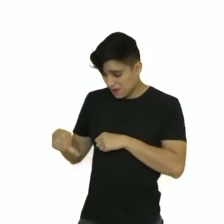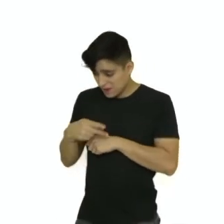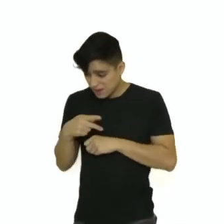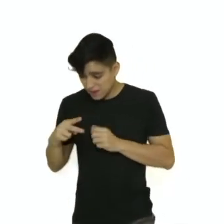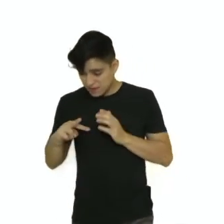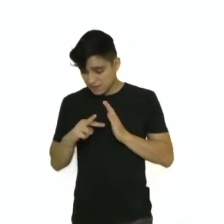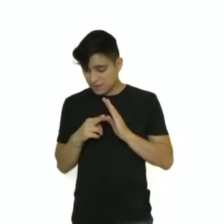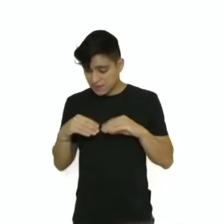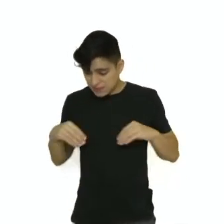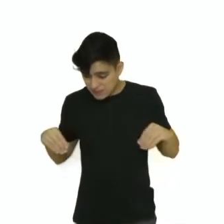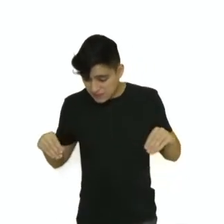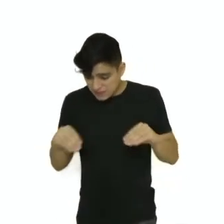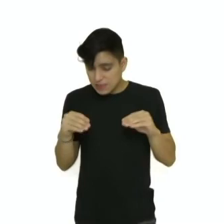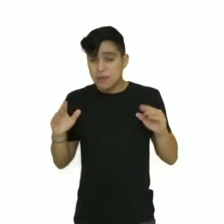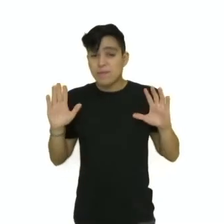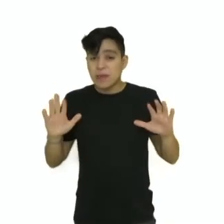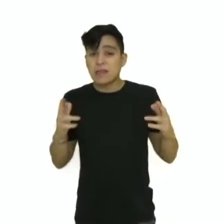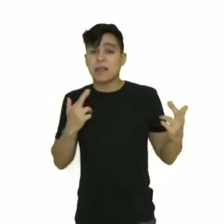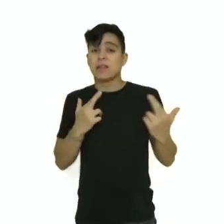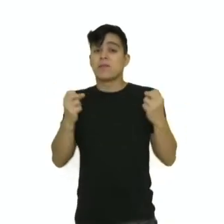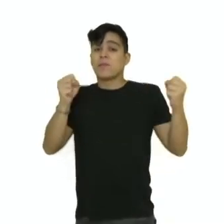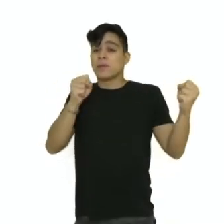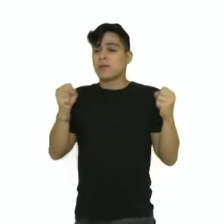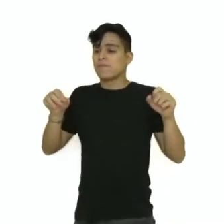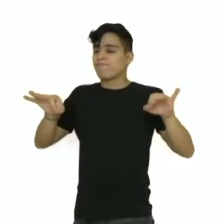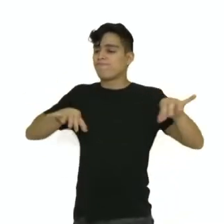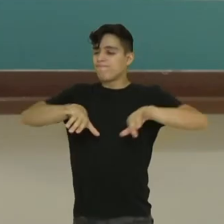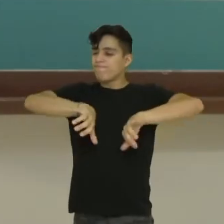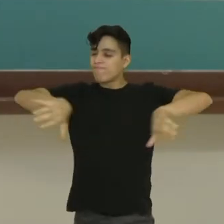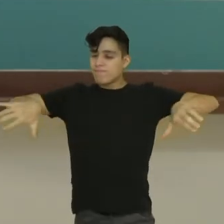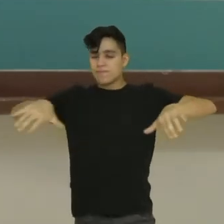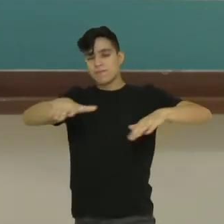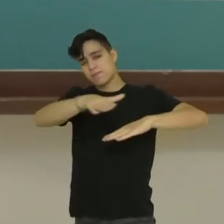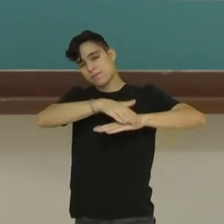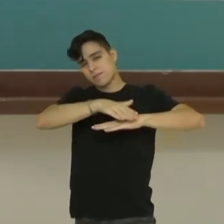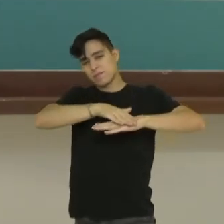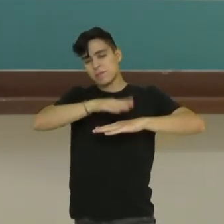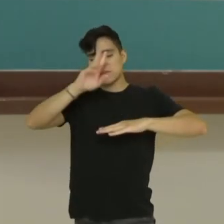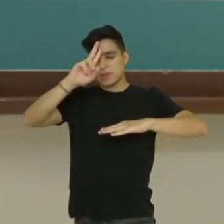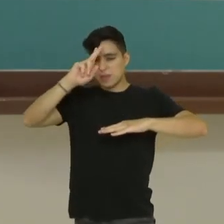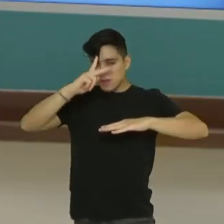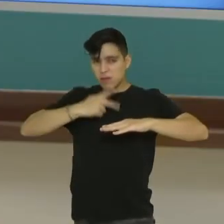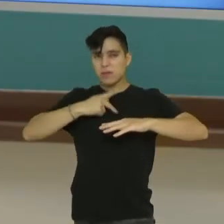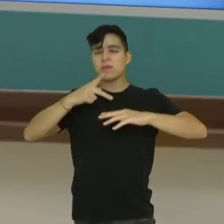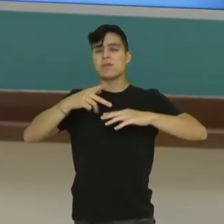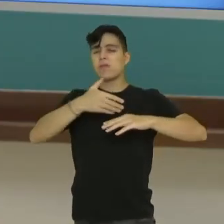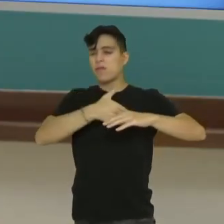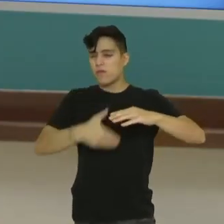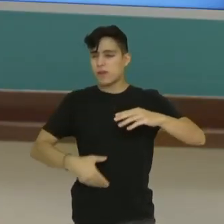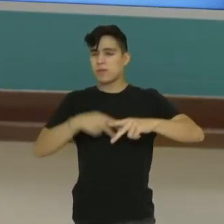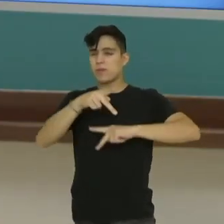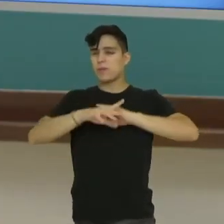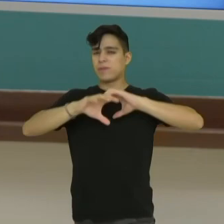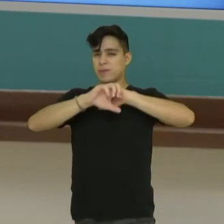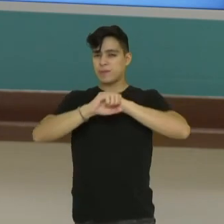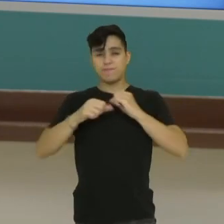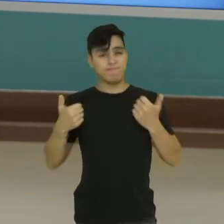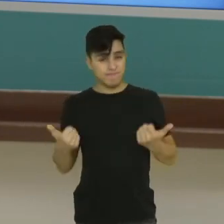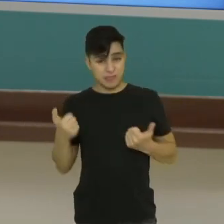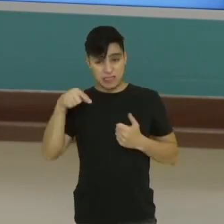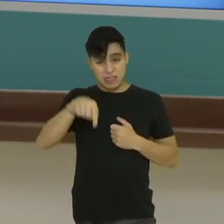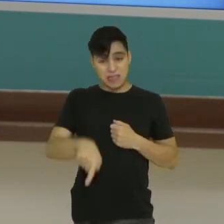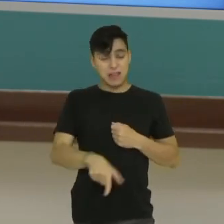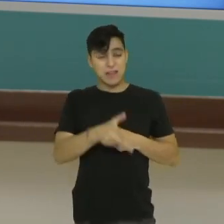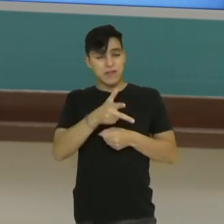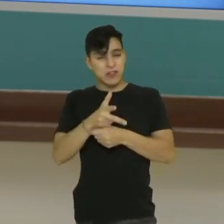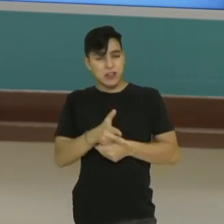delimitado a partir de relações de poder, tendo que apresentar território autônomo, governo e população. Bem, nesse